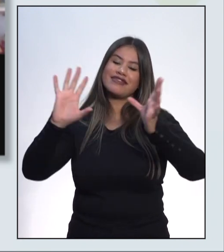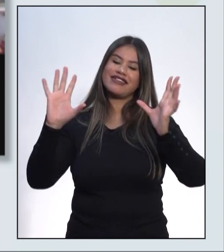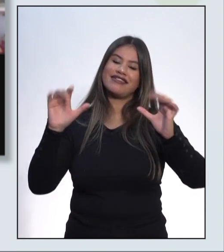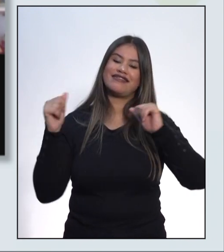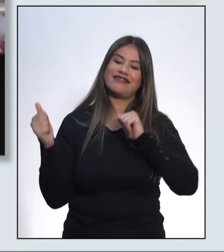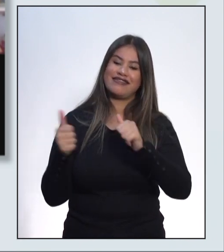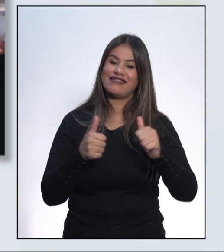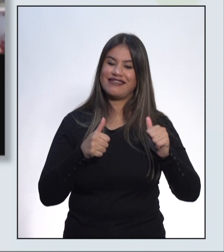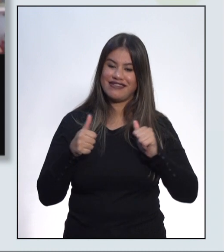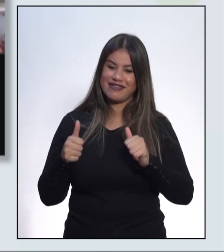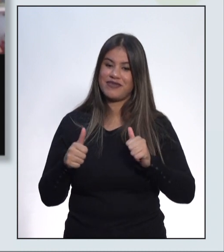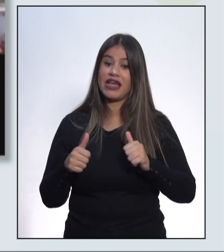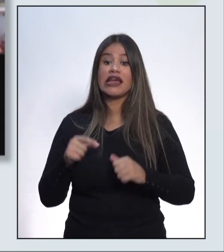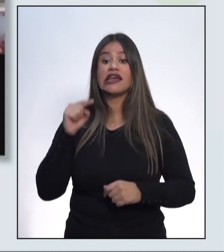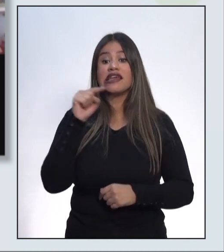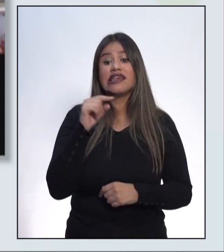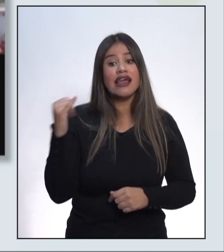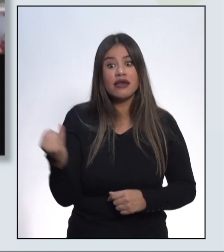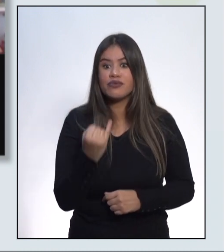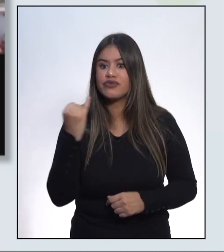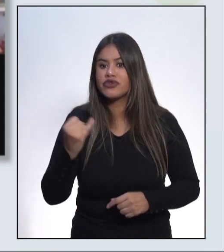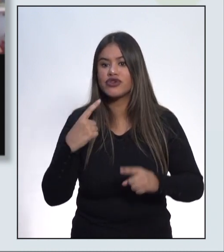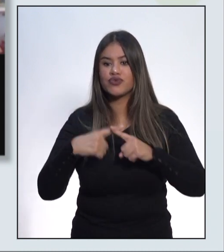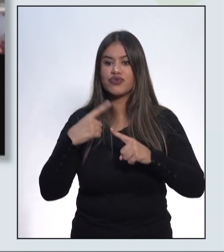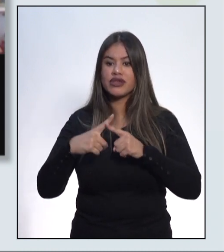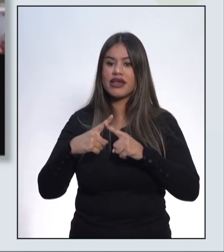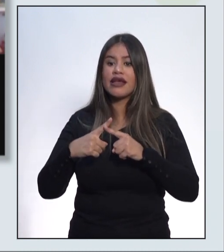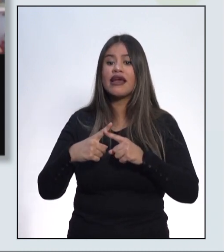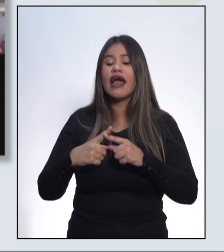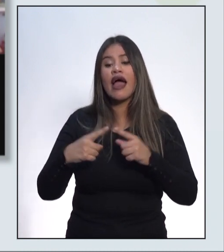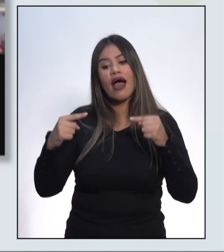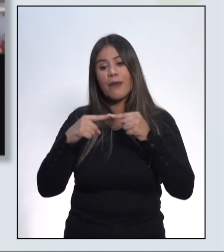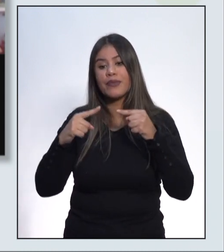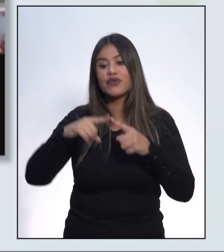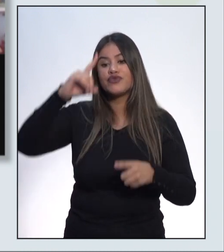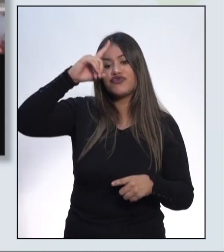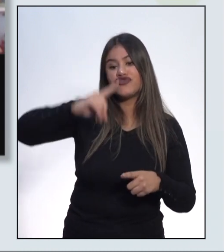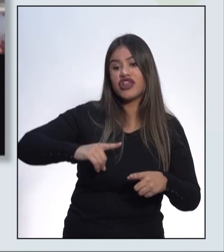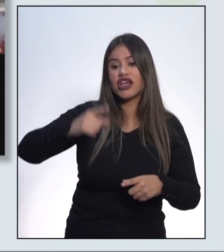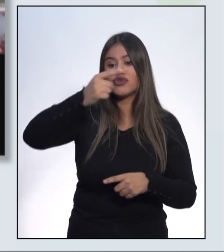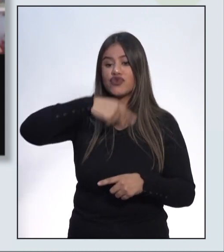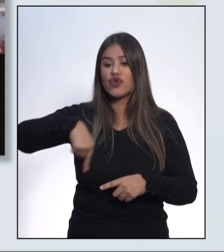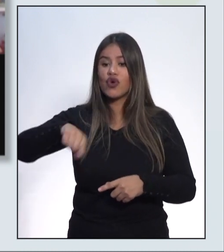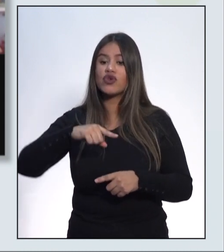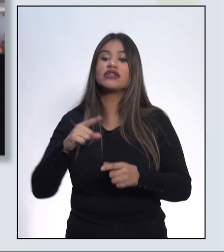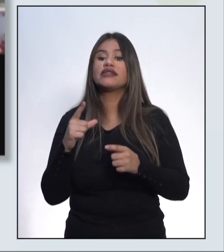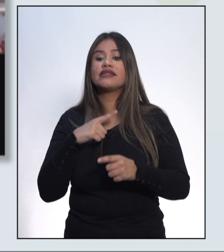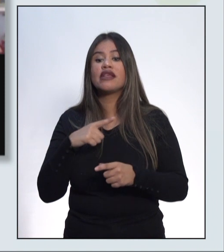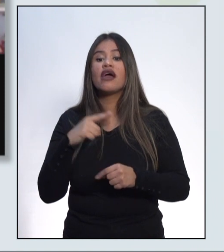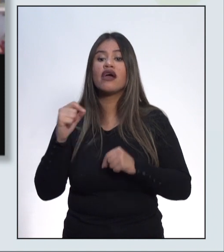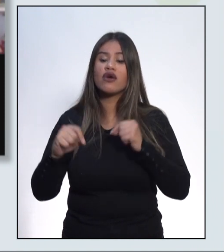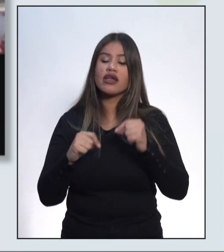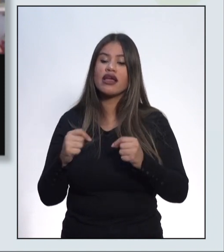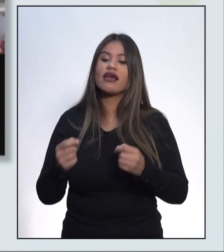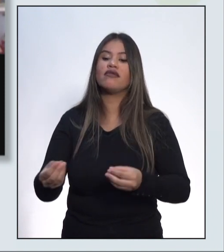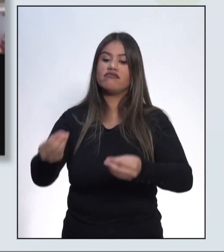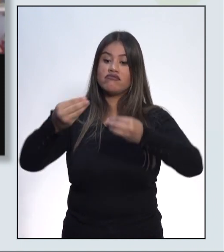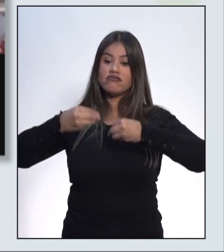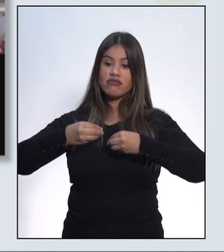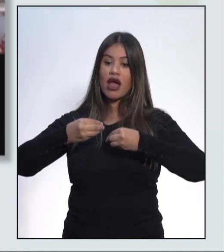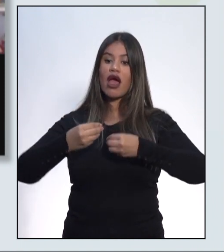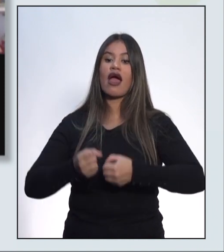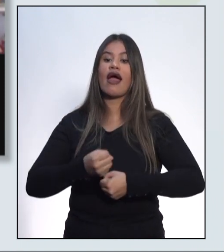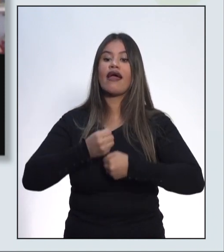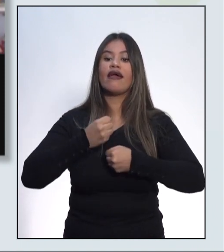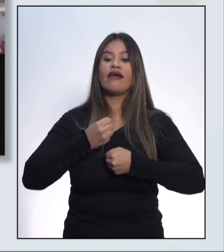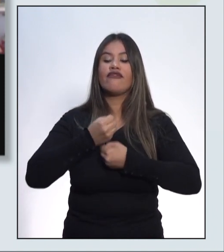porque ele diz respeito ao direito que a gente tem de receber as informações que são de interesse geral da sociedade, né?